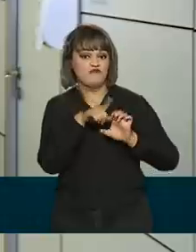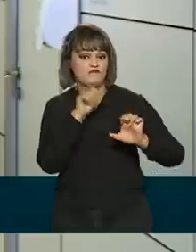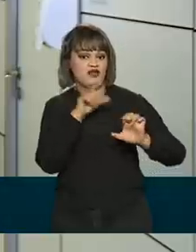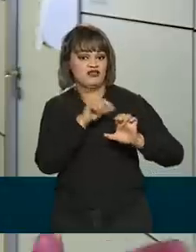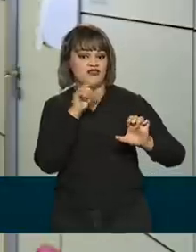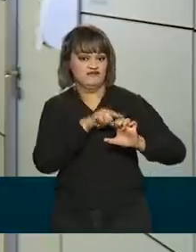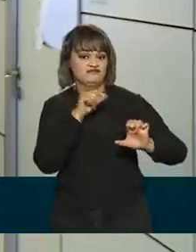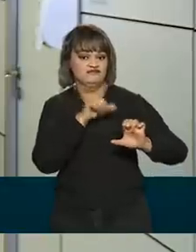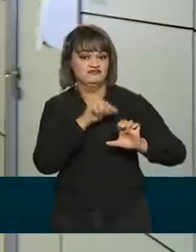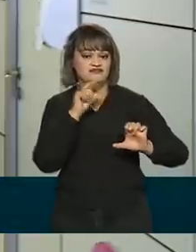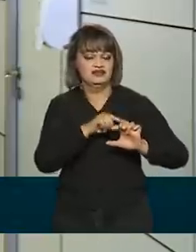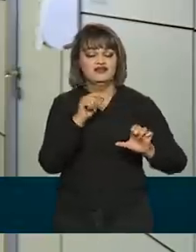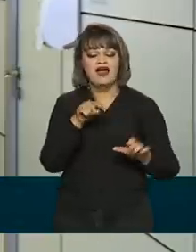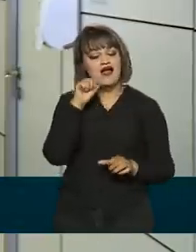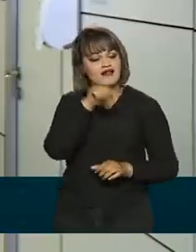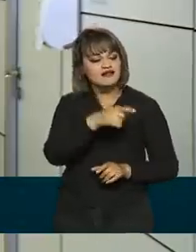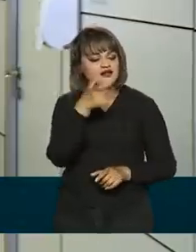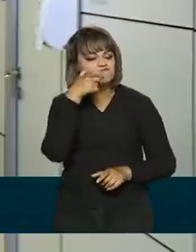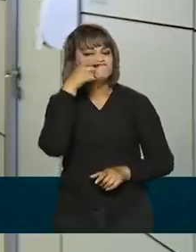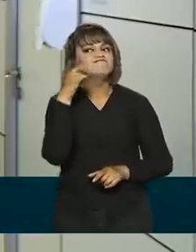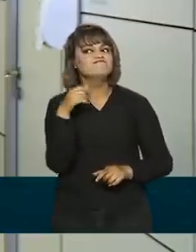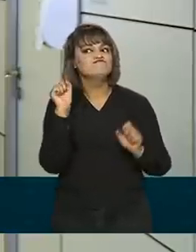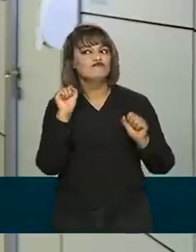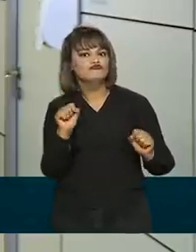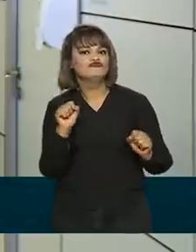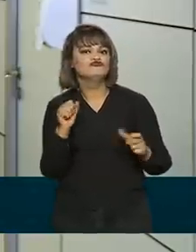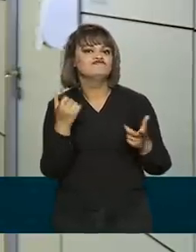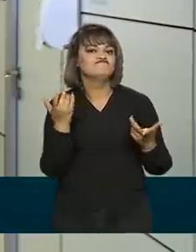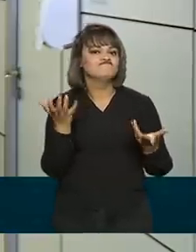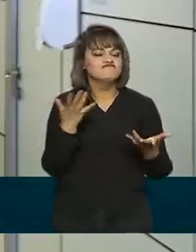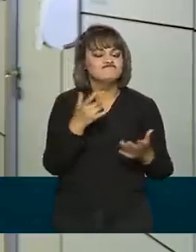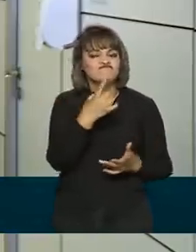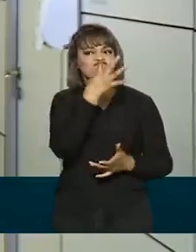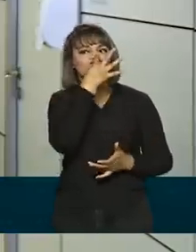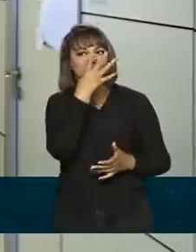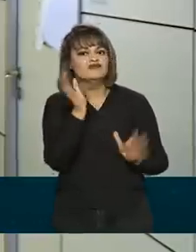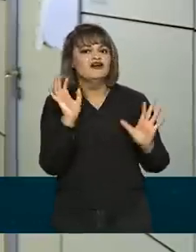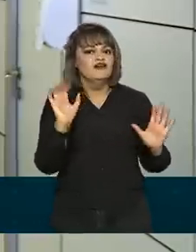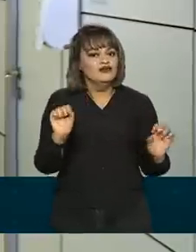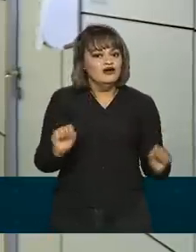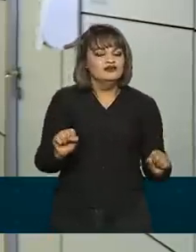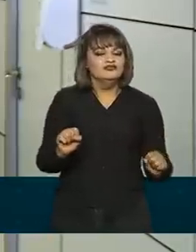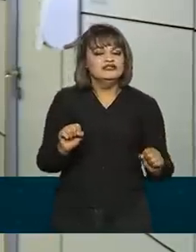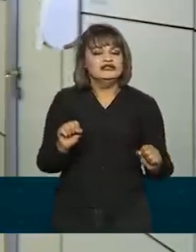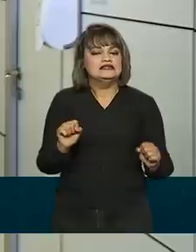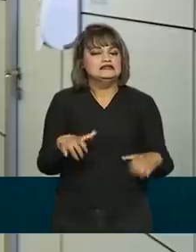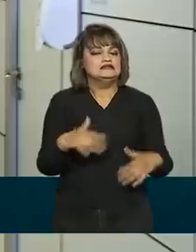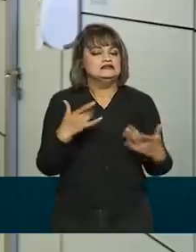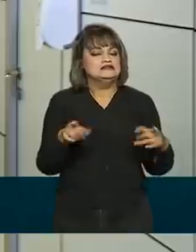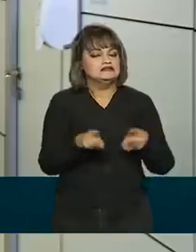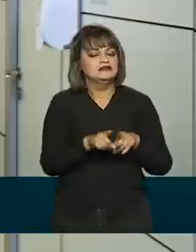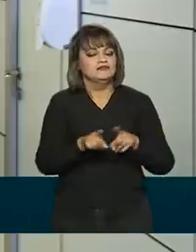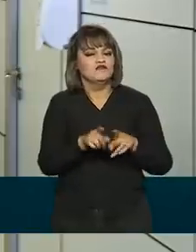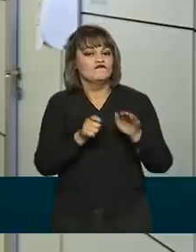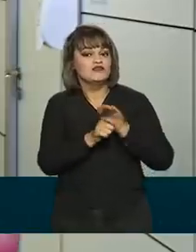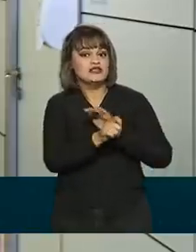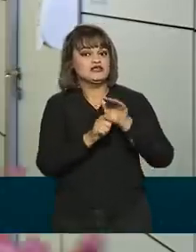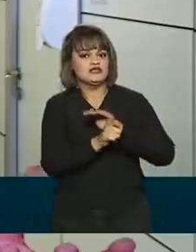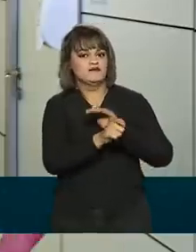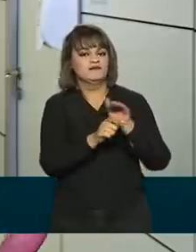na que ali De repente ali ele consegue achar não só inspiração né como a aprova financiamento